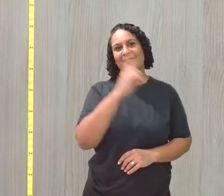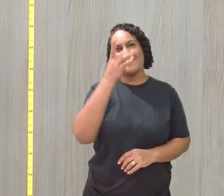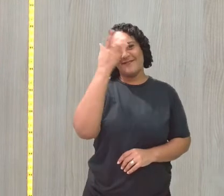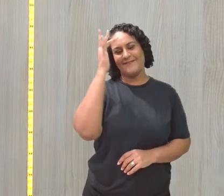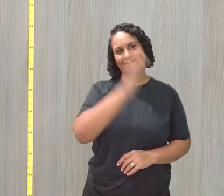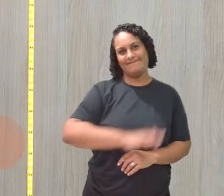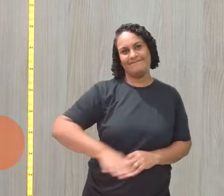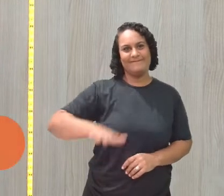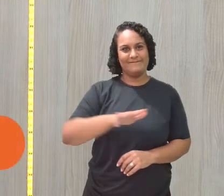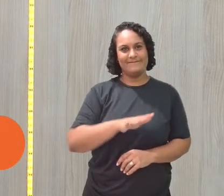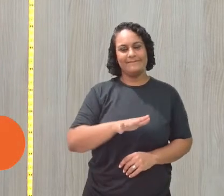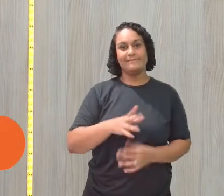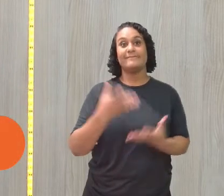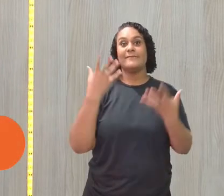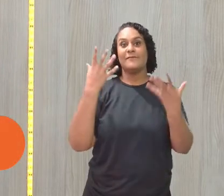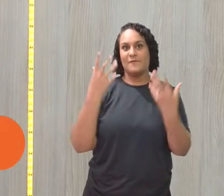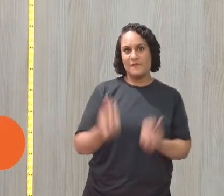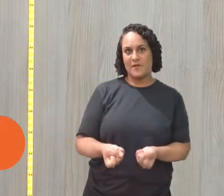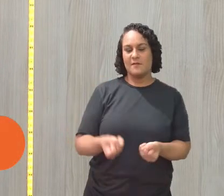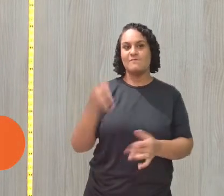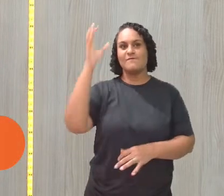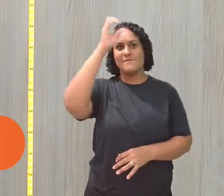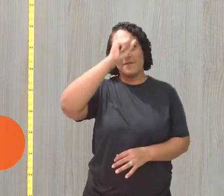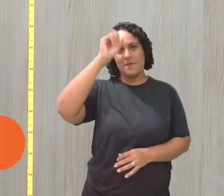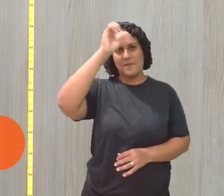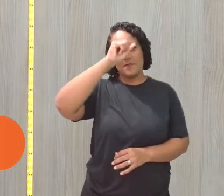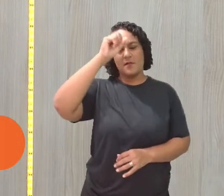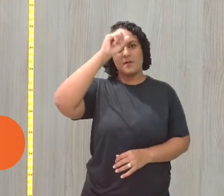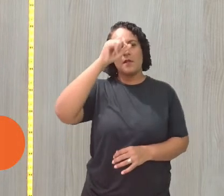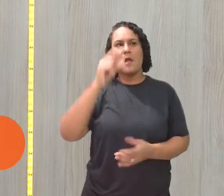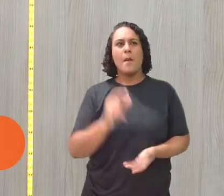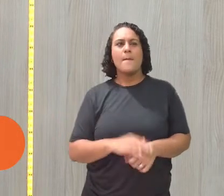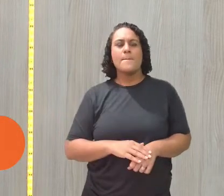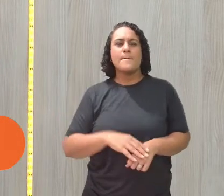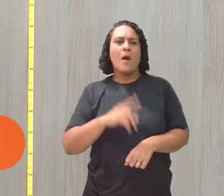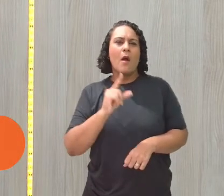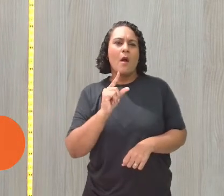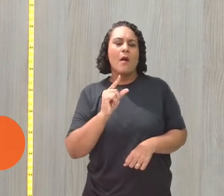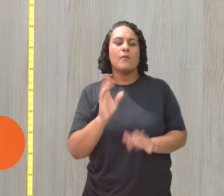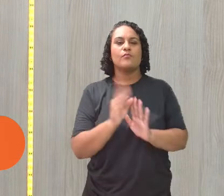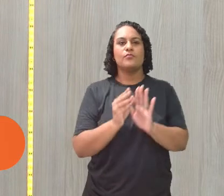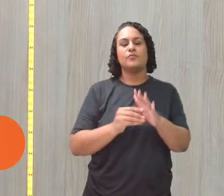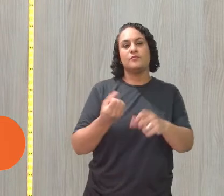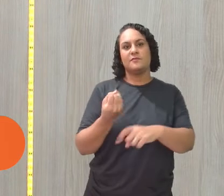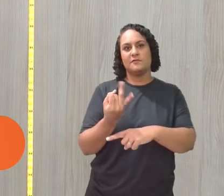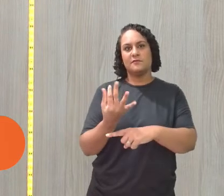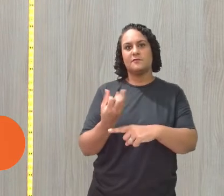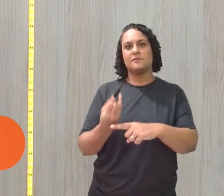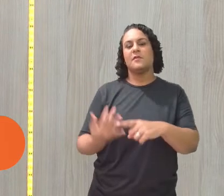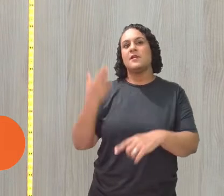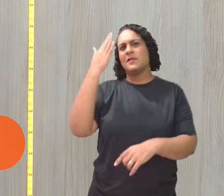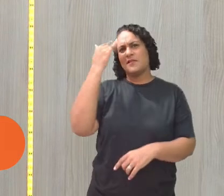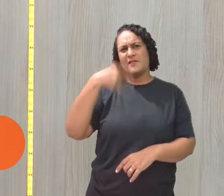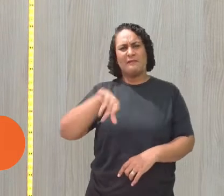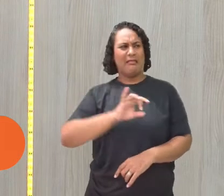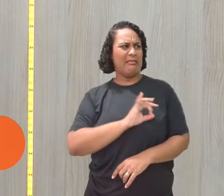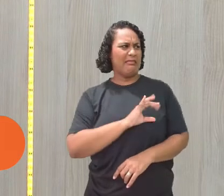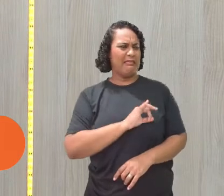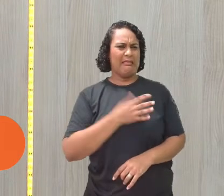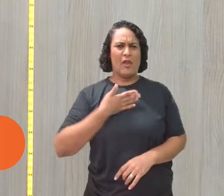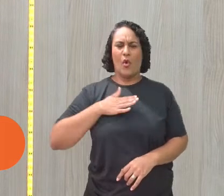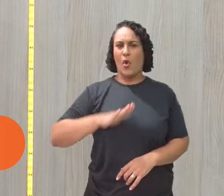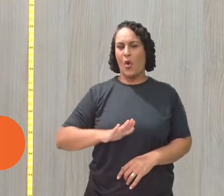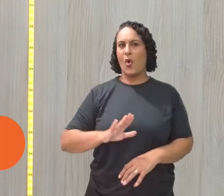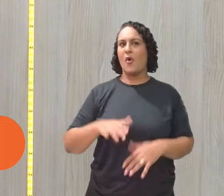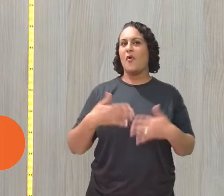pessoal. Vamos lá, vamos aprender um pouquinho mais de fração, tá? Sei que vocês têm medo de fração.